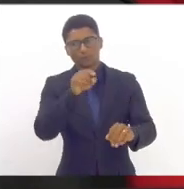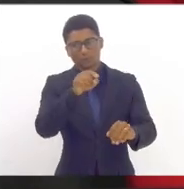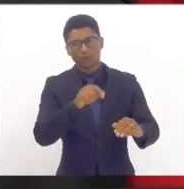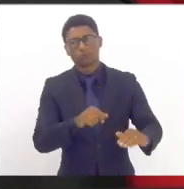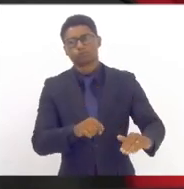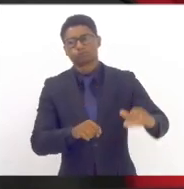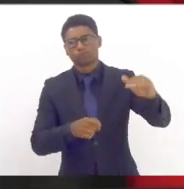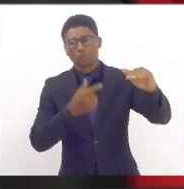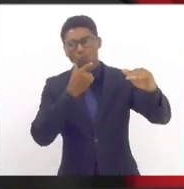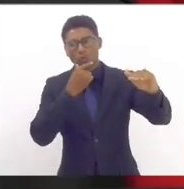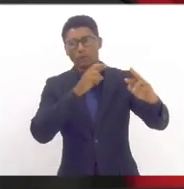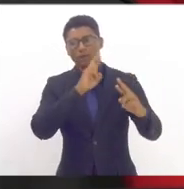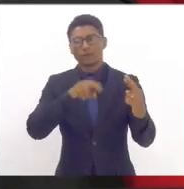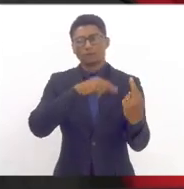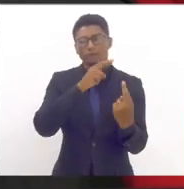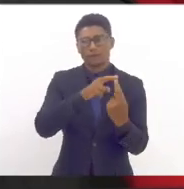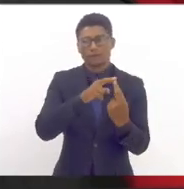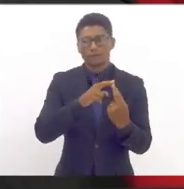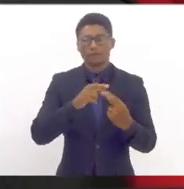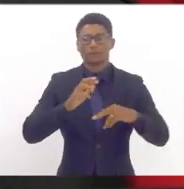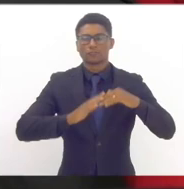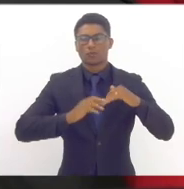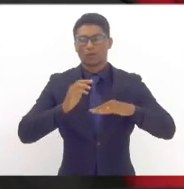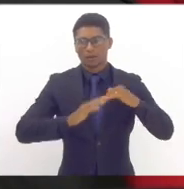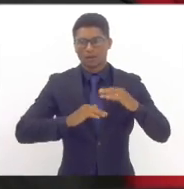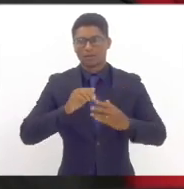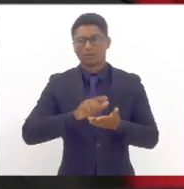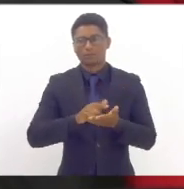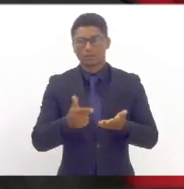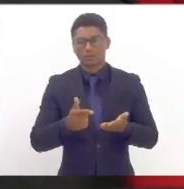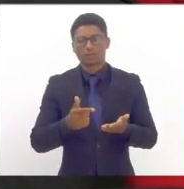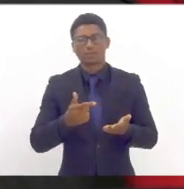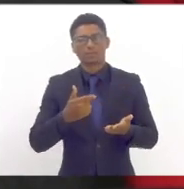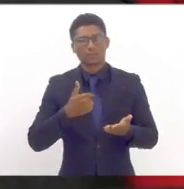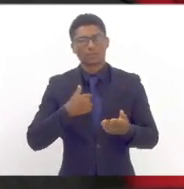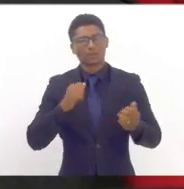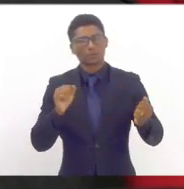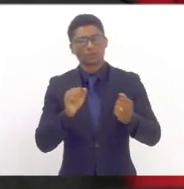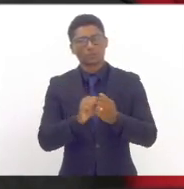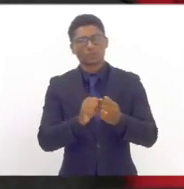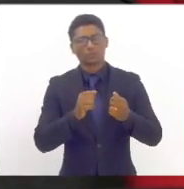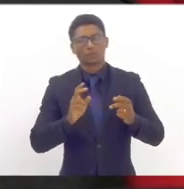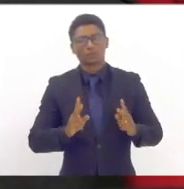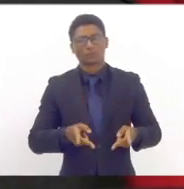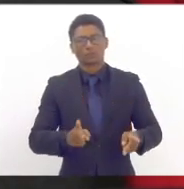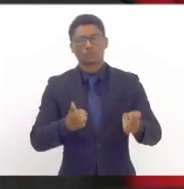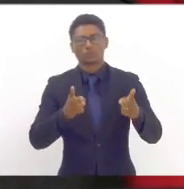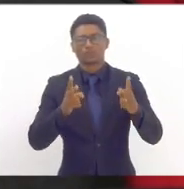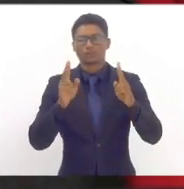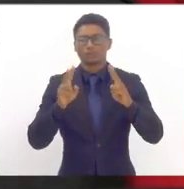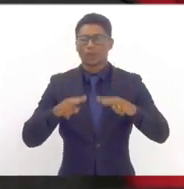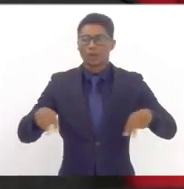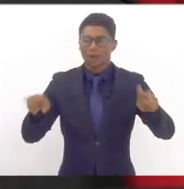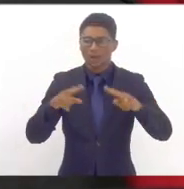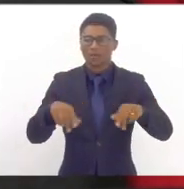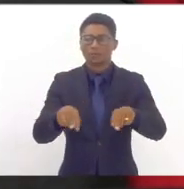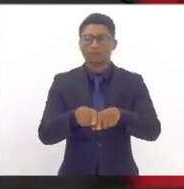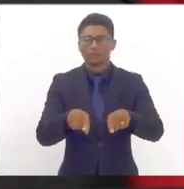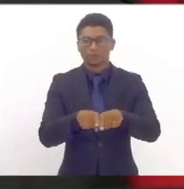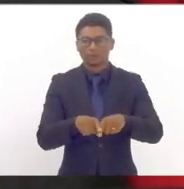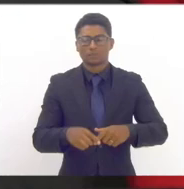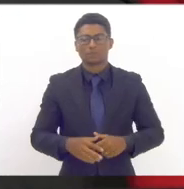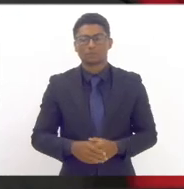para todos nós no jornalismo. Então, parabéns, conte comigo sempre quando precisar revelar olhares também, não